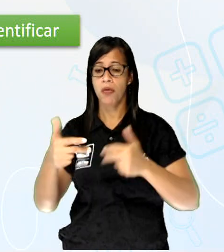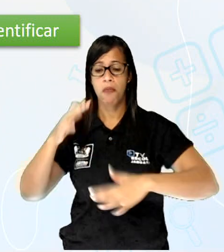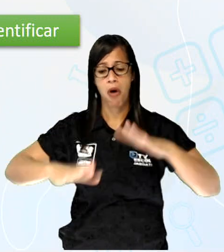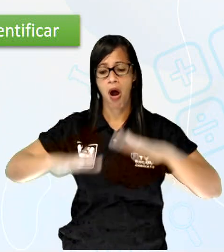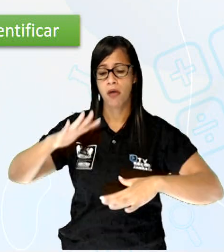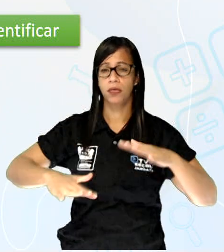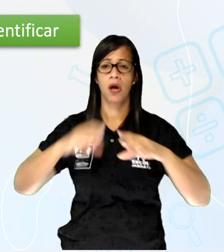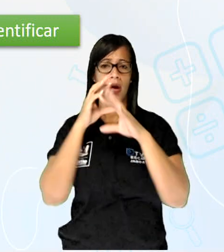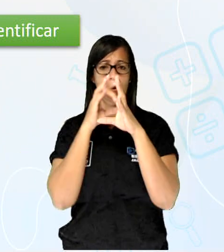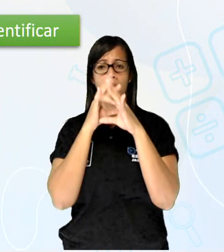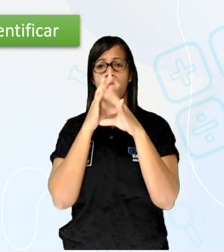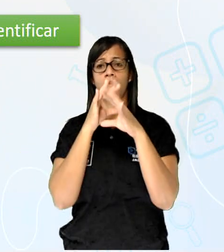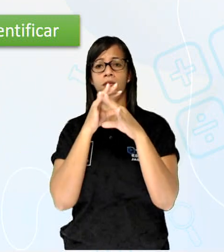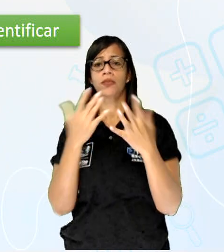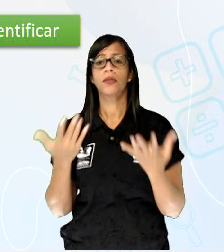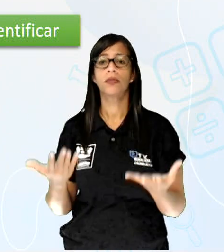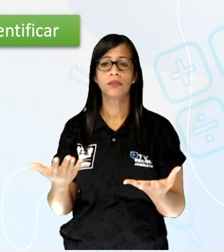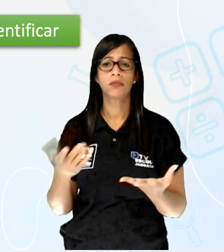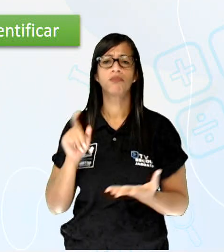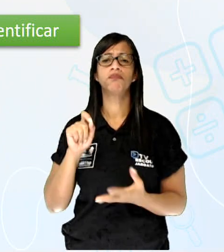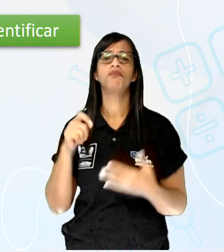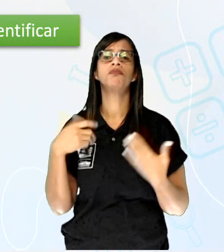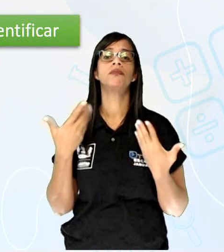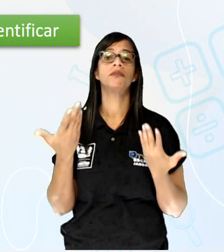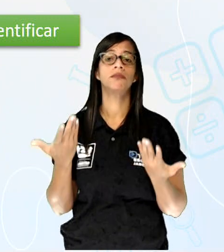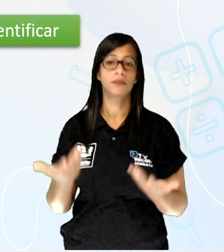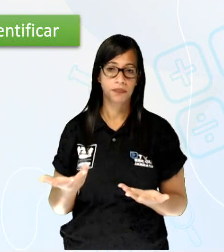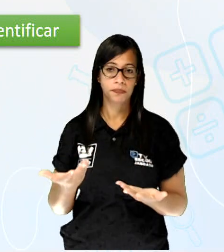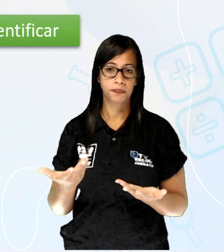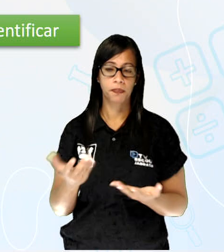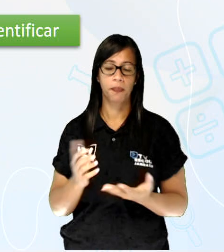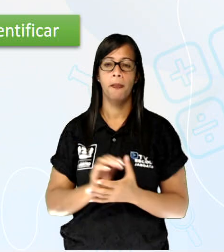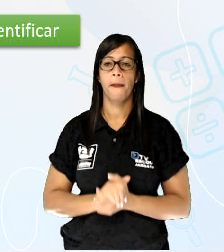uma flauta. Então,